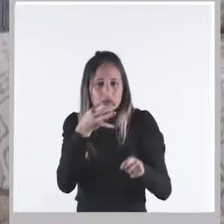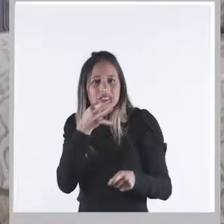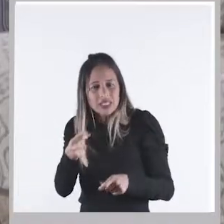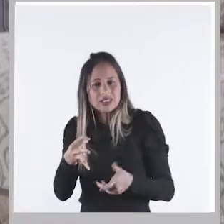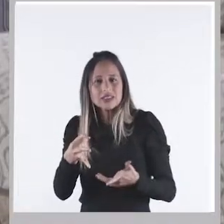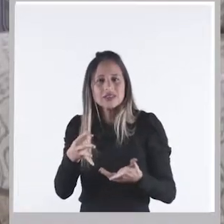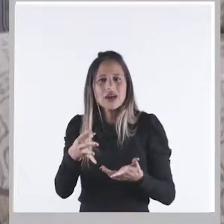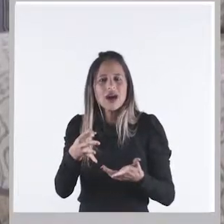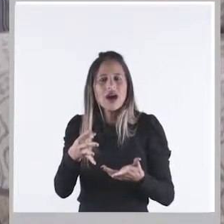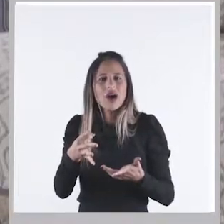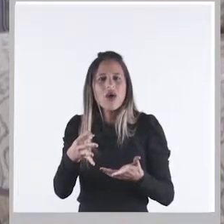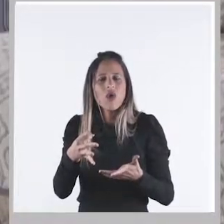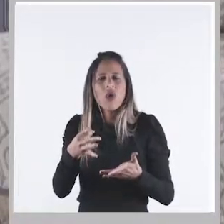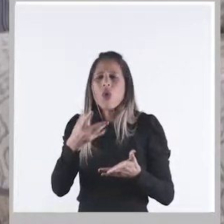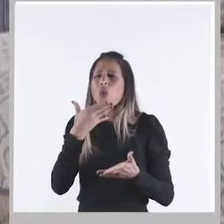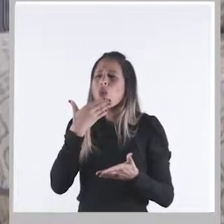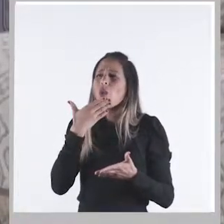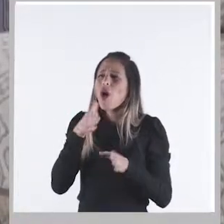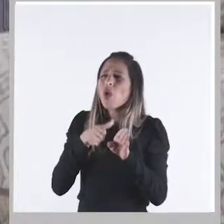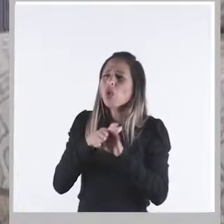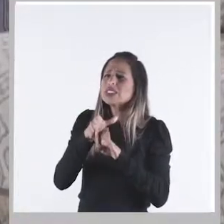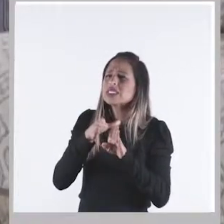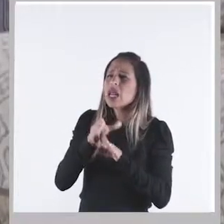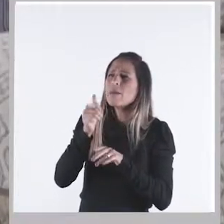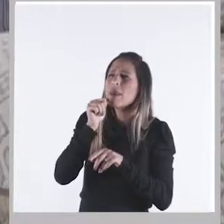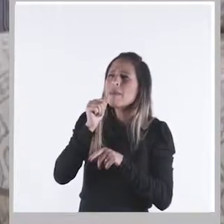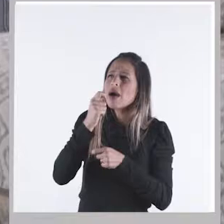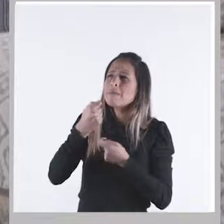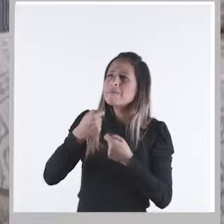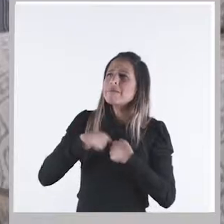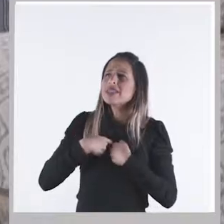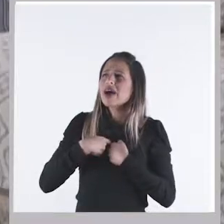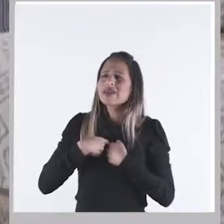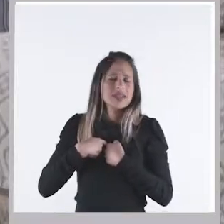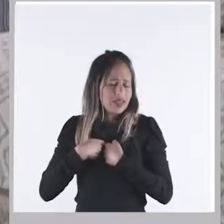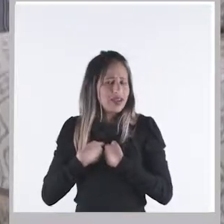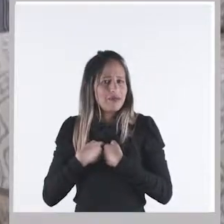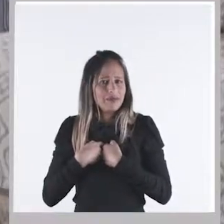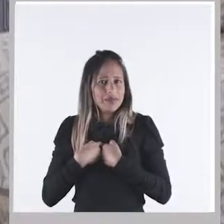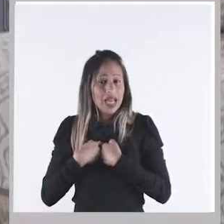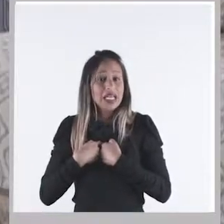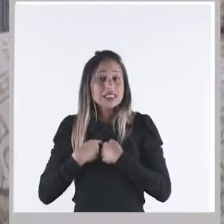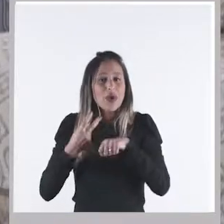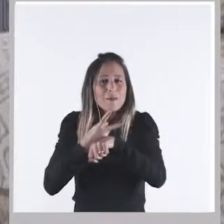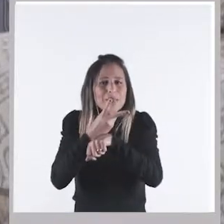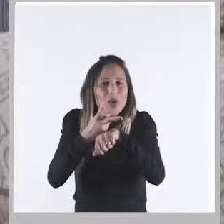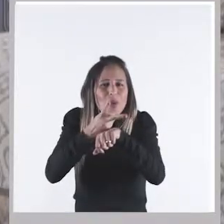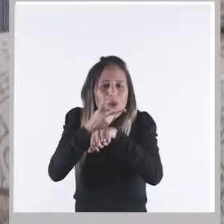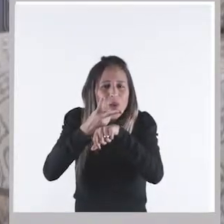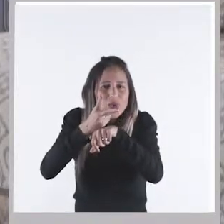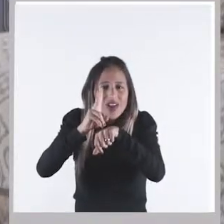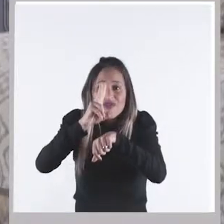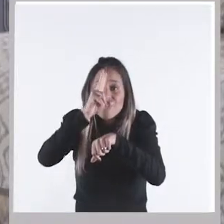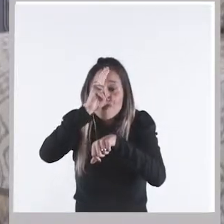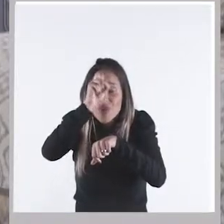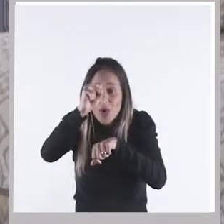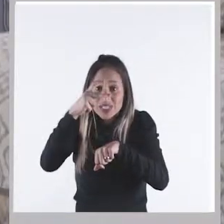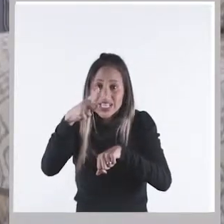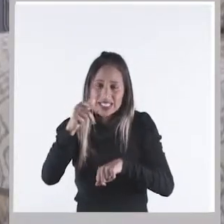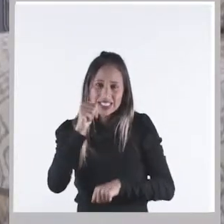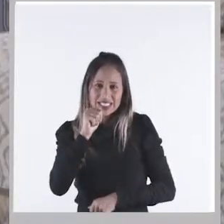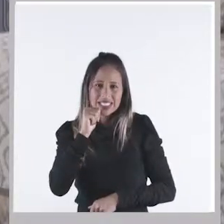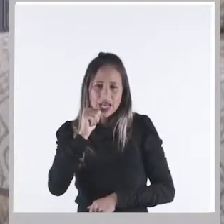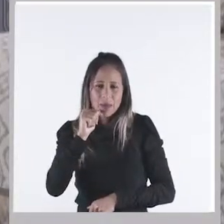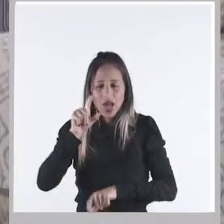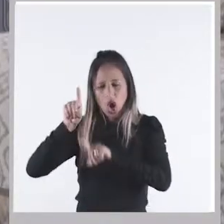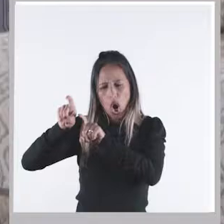decisão, eu falo, gente, que conselho será que minha mãe me daria? Né? Ou seja, eu busco nessa ancestralidade, na força dessa mulher, né, que saiu